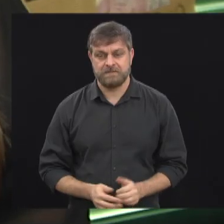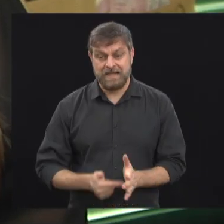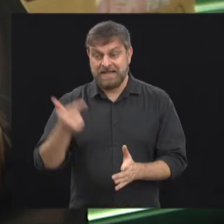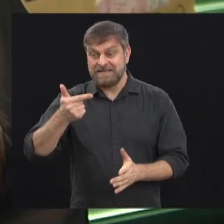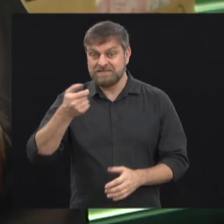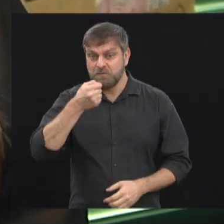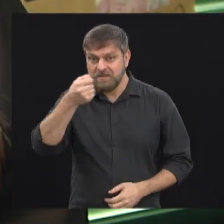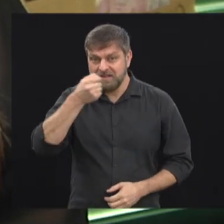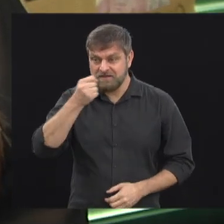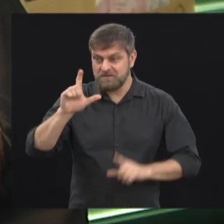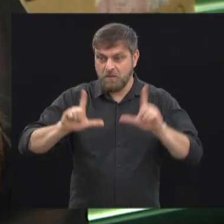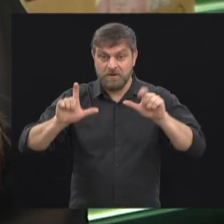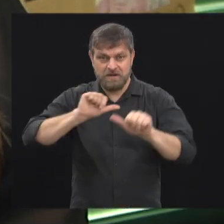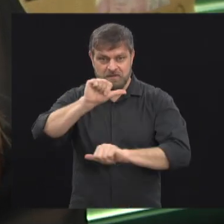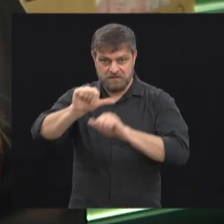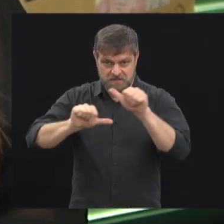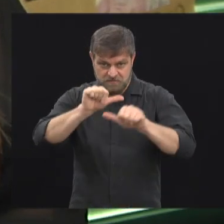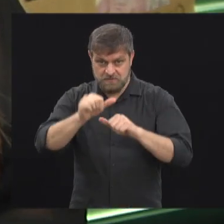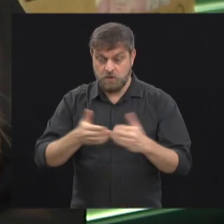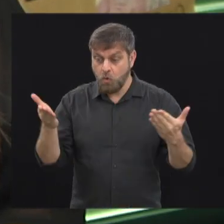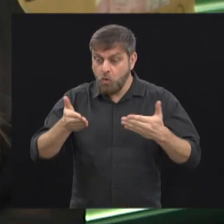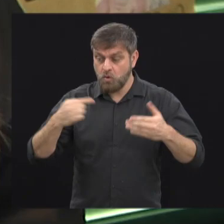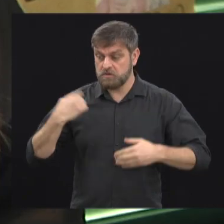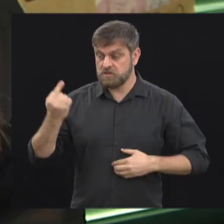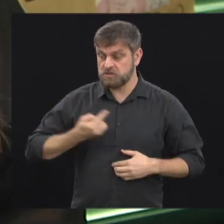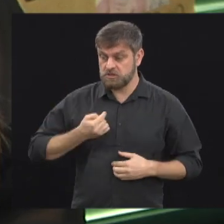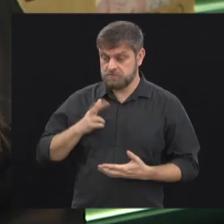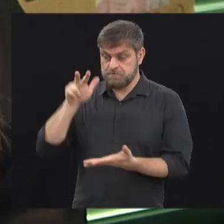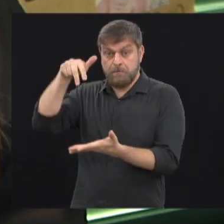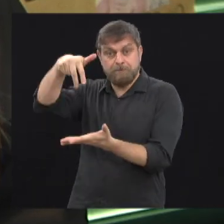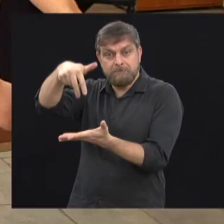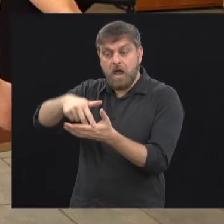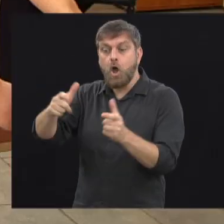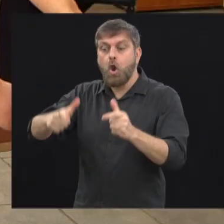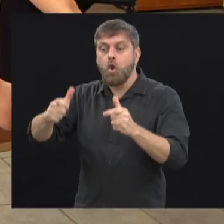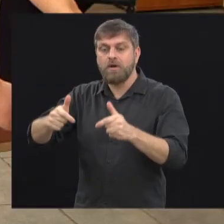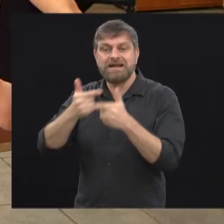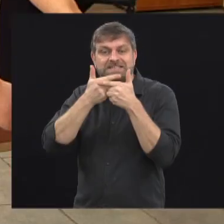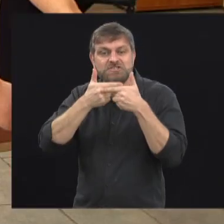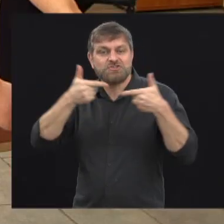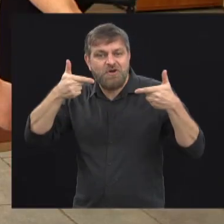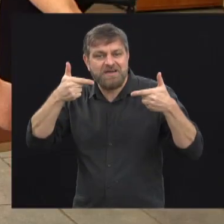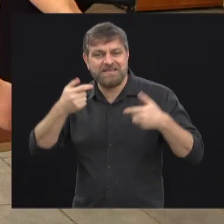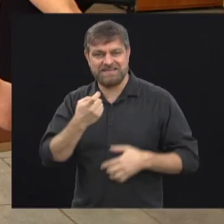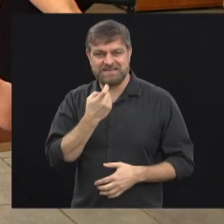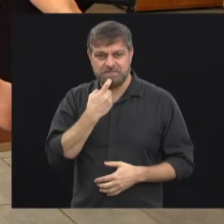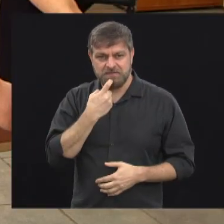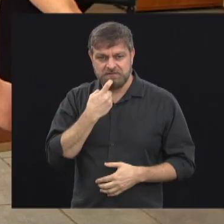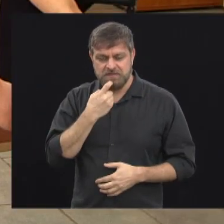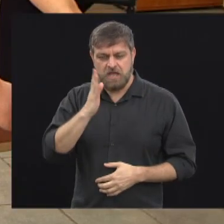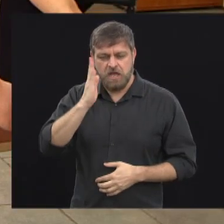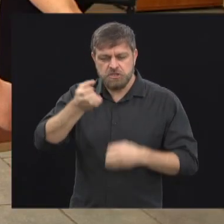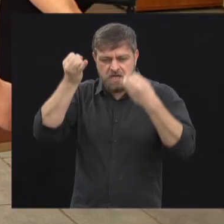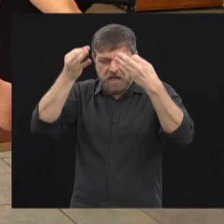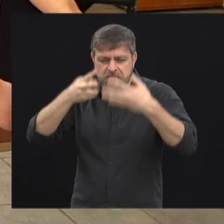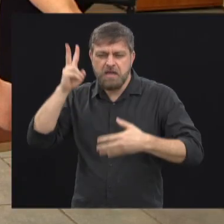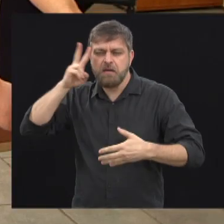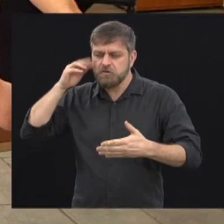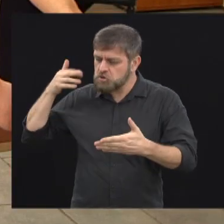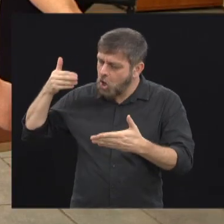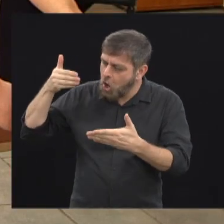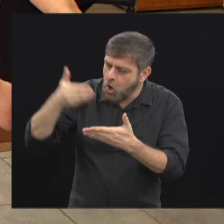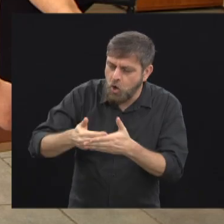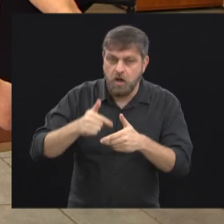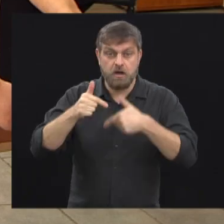Segundo bloco do programa Transformação no Ar, que hoje está aqui na Sorri Campinas. No bloco anterior a gente falou um pouquinho da história da entidade,